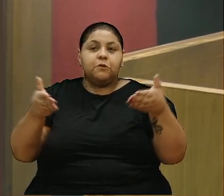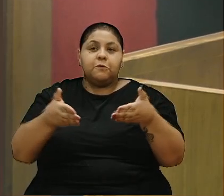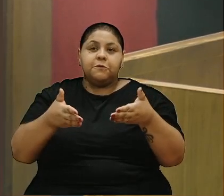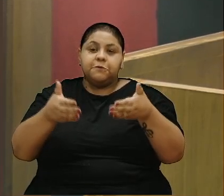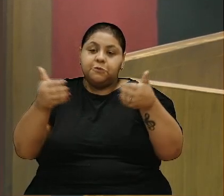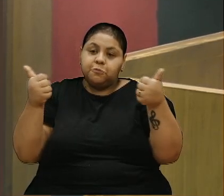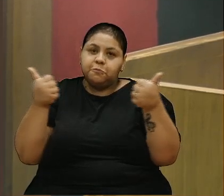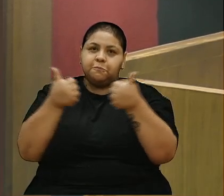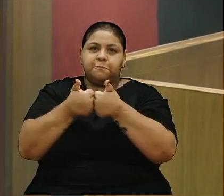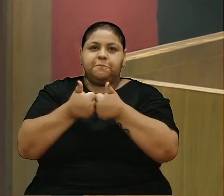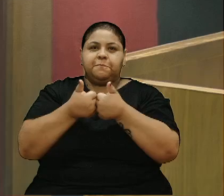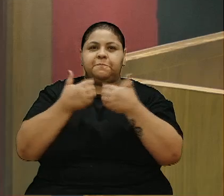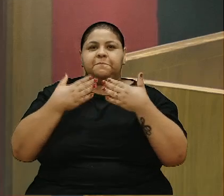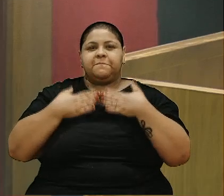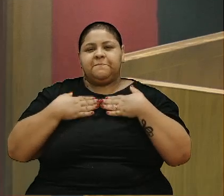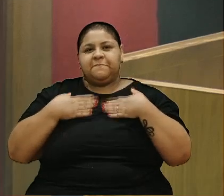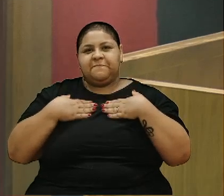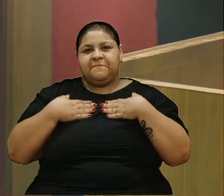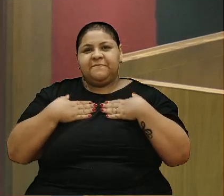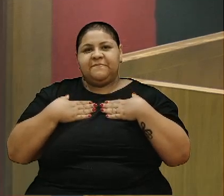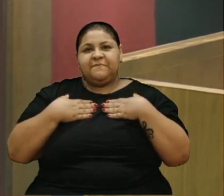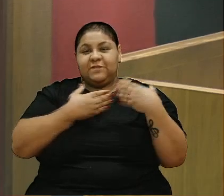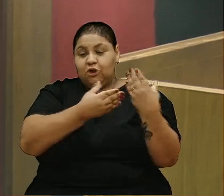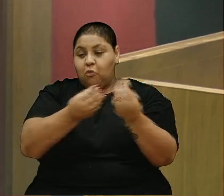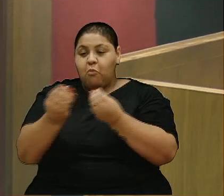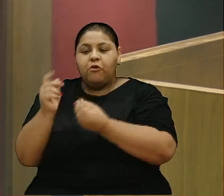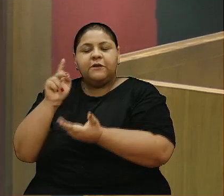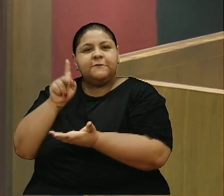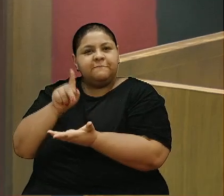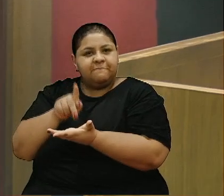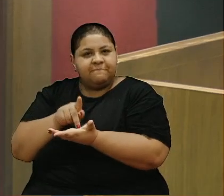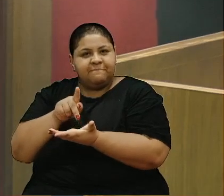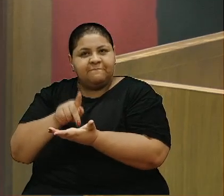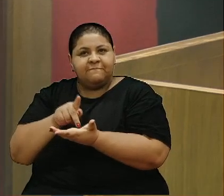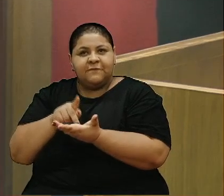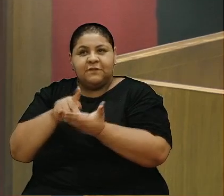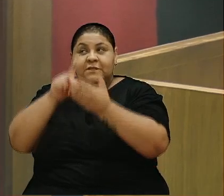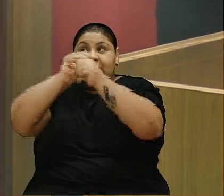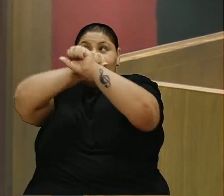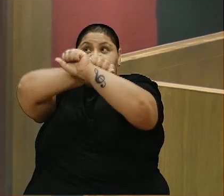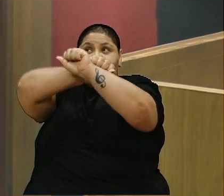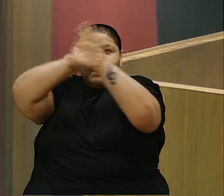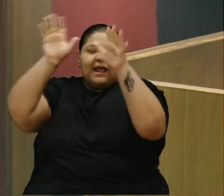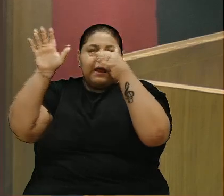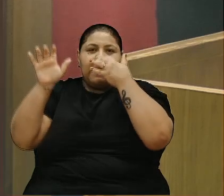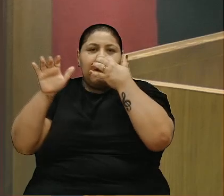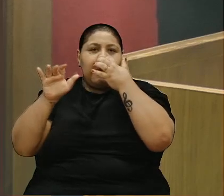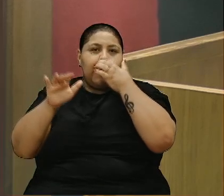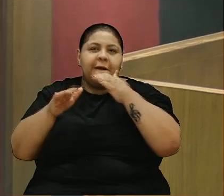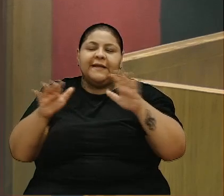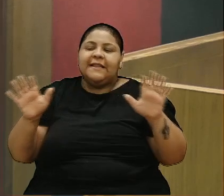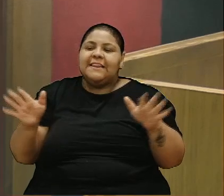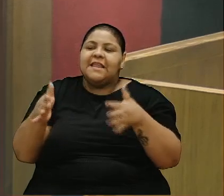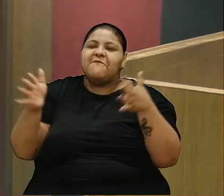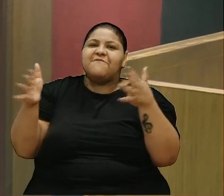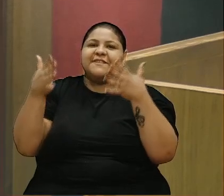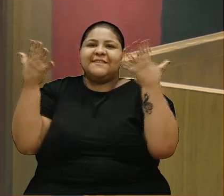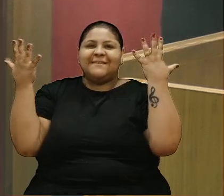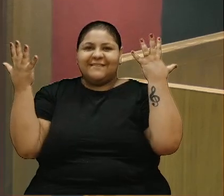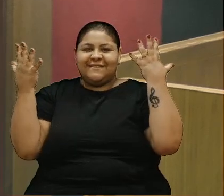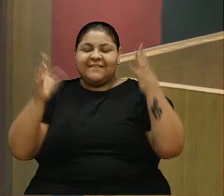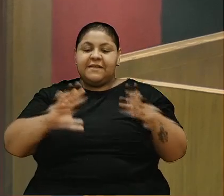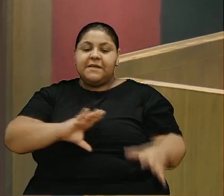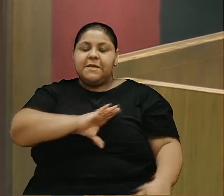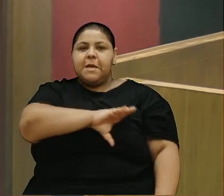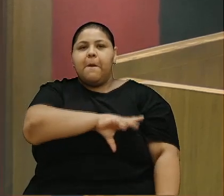comigo, com muita honestidade, com muita clareza, e com muita leveza, e com muito